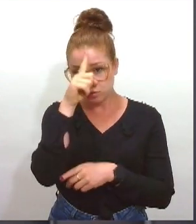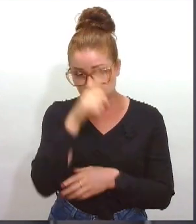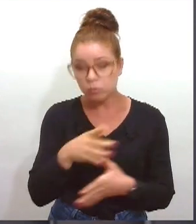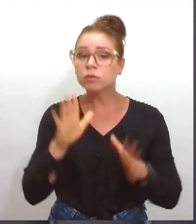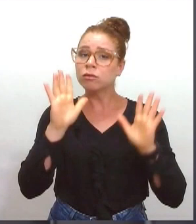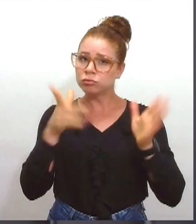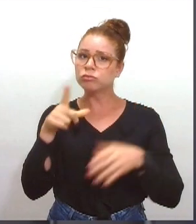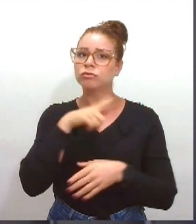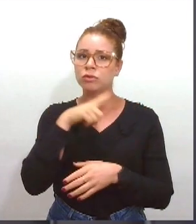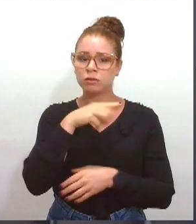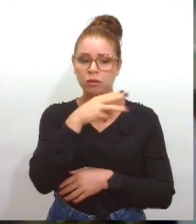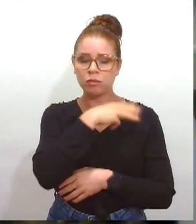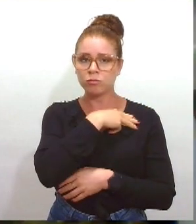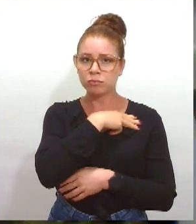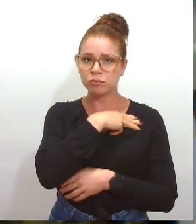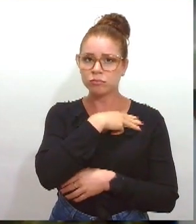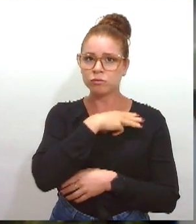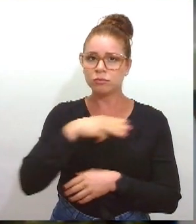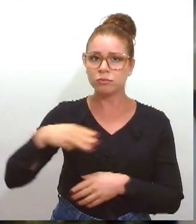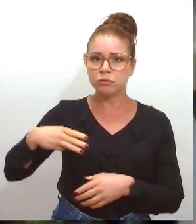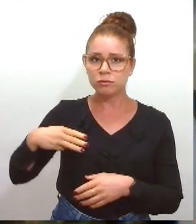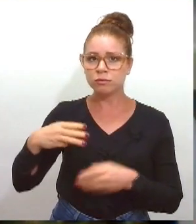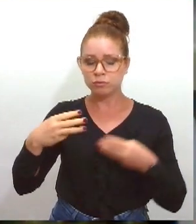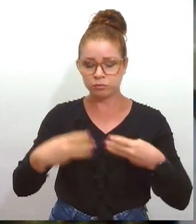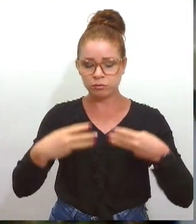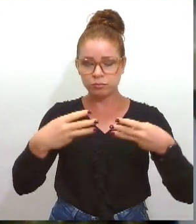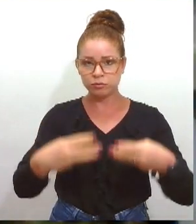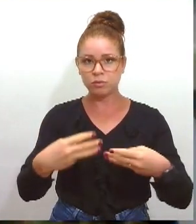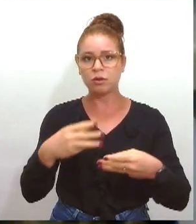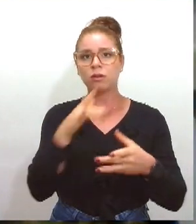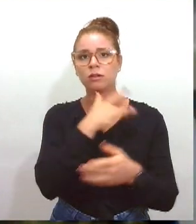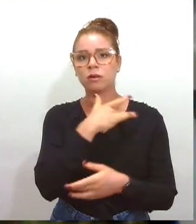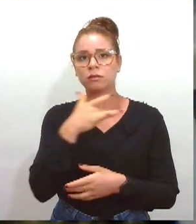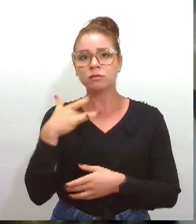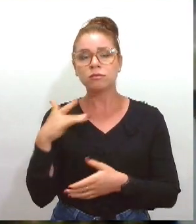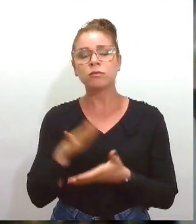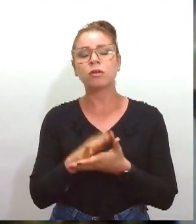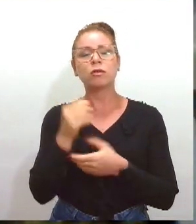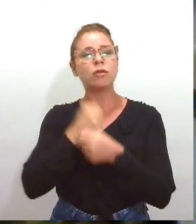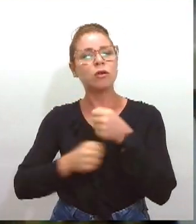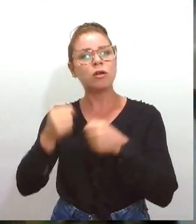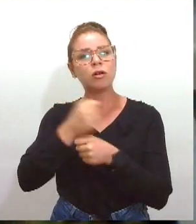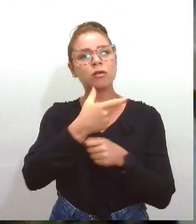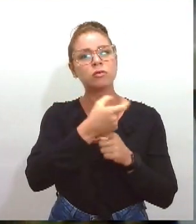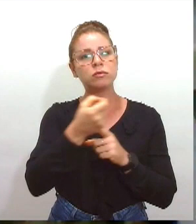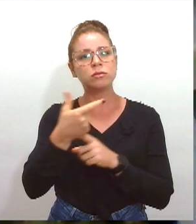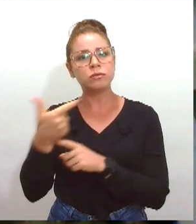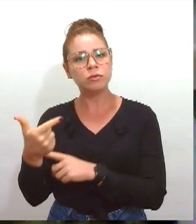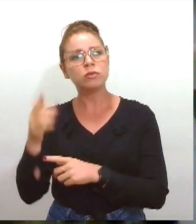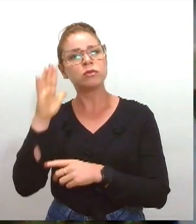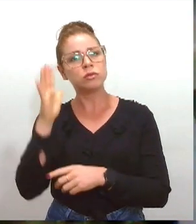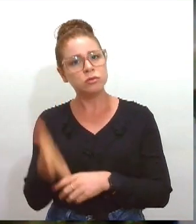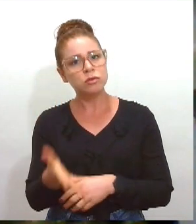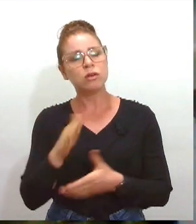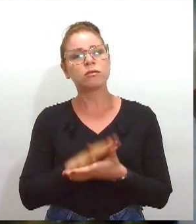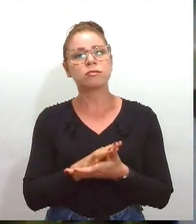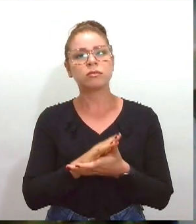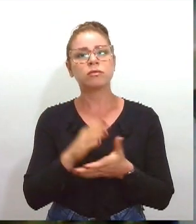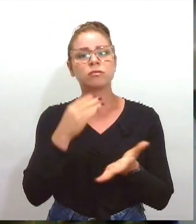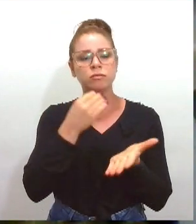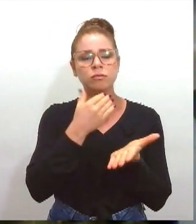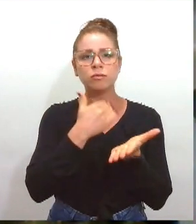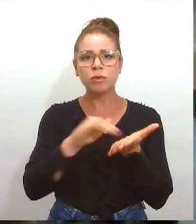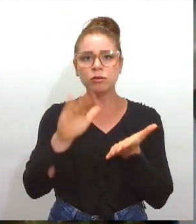desde 2022, né? Essa portaria vai vencer agora em outubro. Nós já encaminhamos um ofício à interventora, a doutora